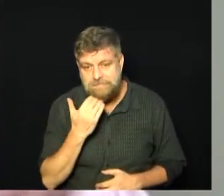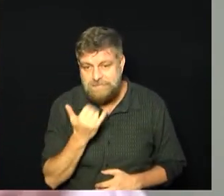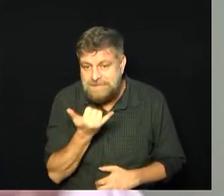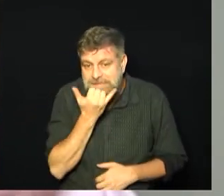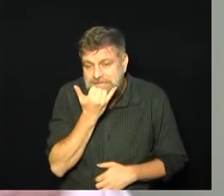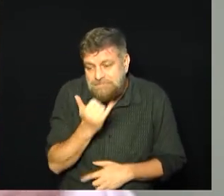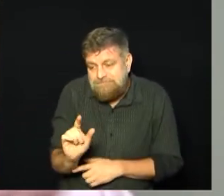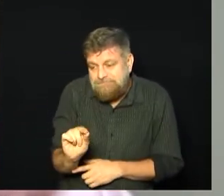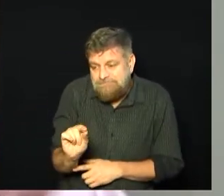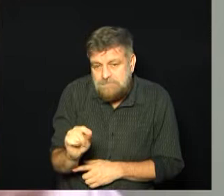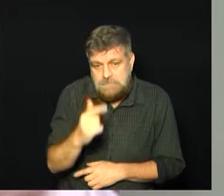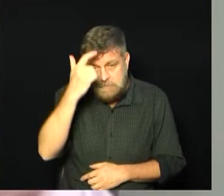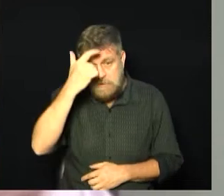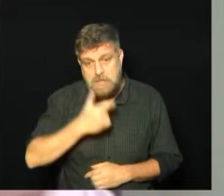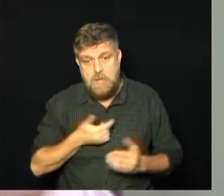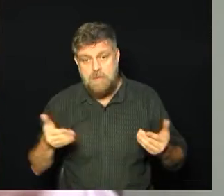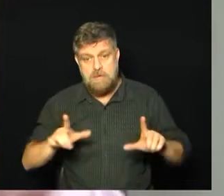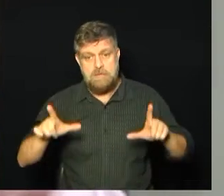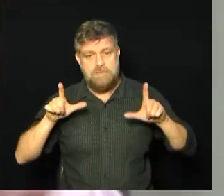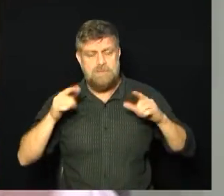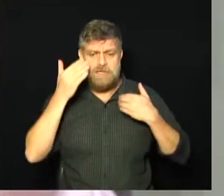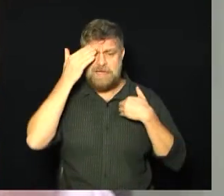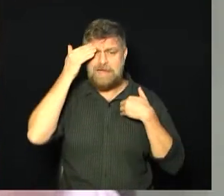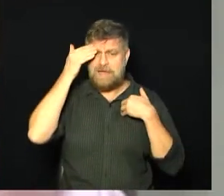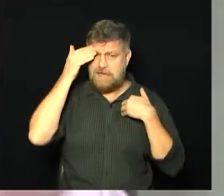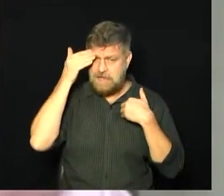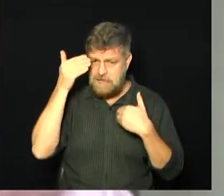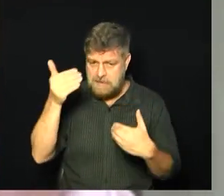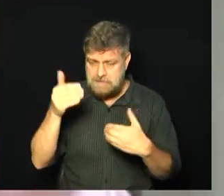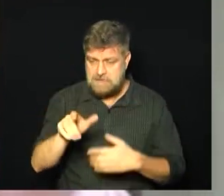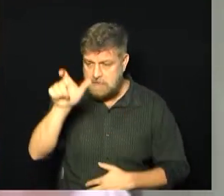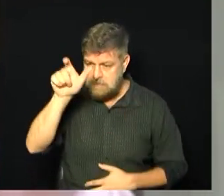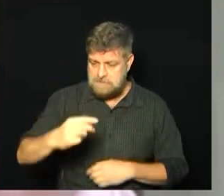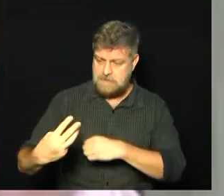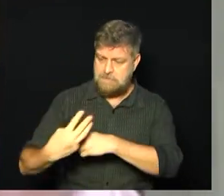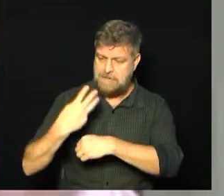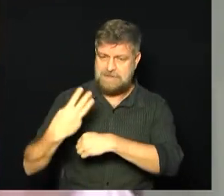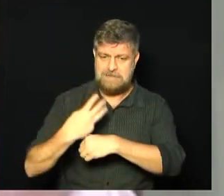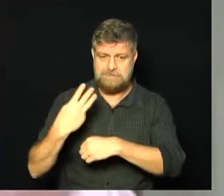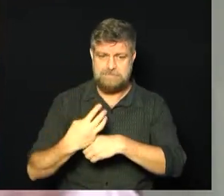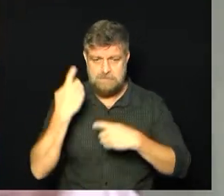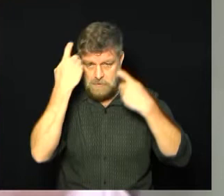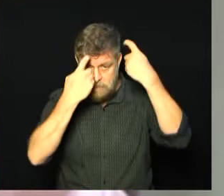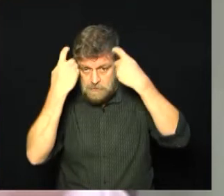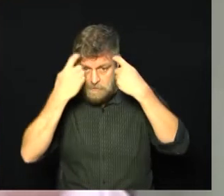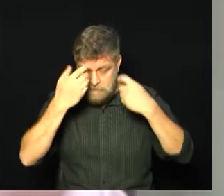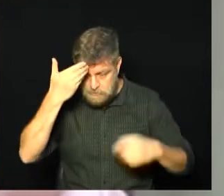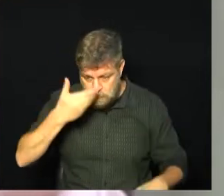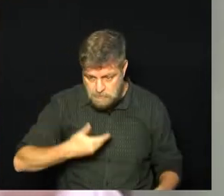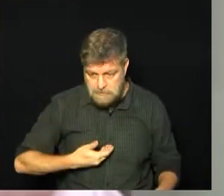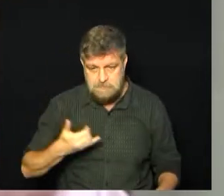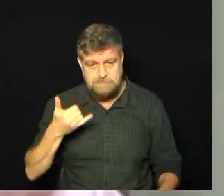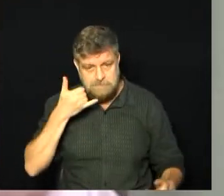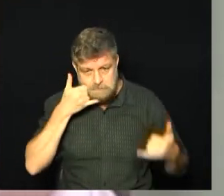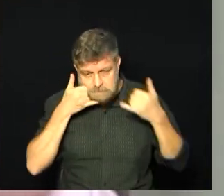desculpe. Estou passando aqui para agradecer você que deixou sua mensagem, você que esteve preocupado com a gente, quantas